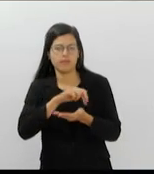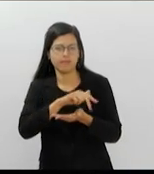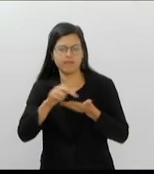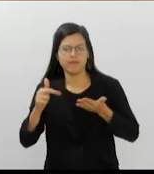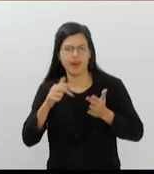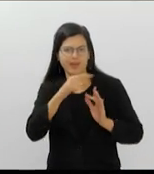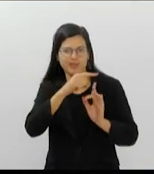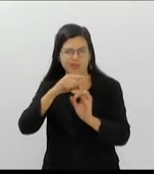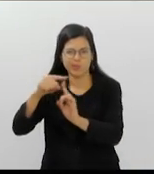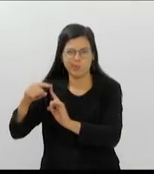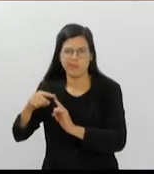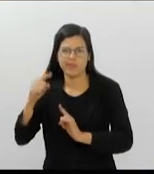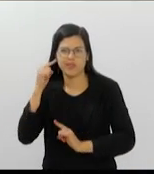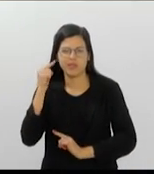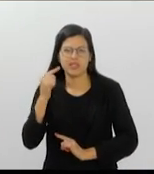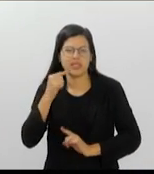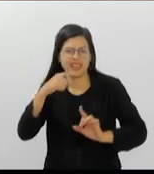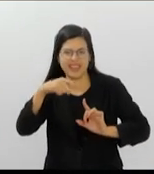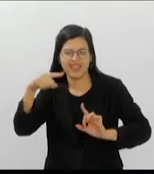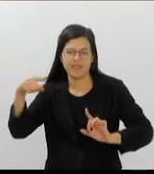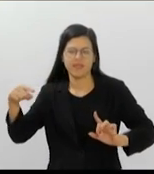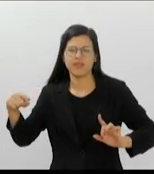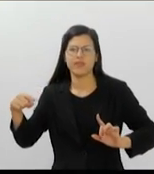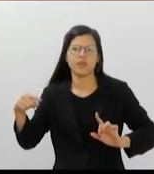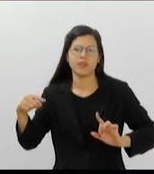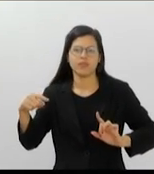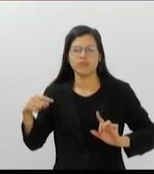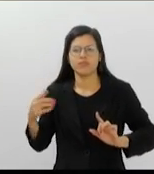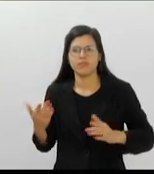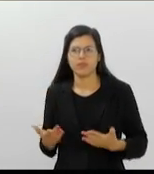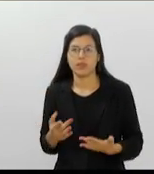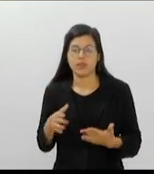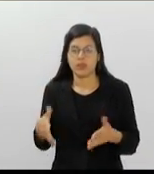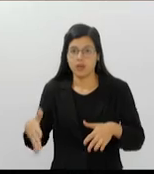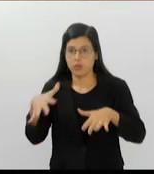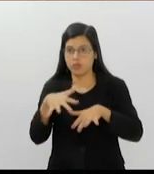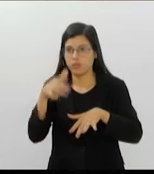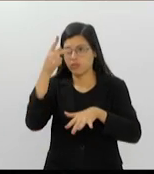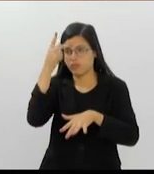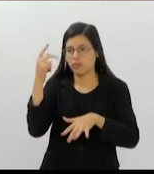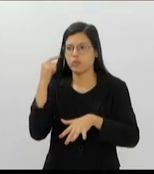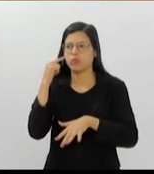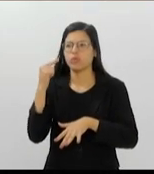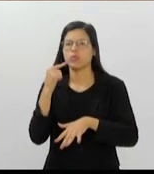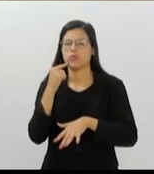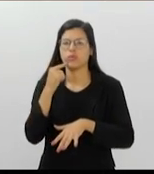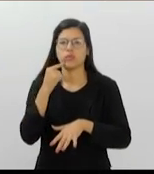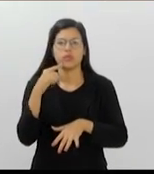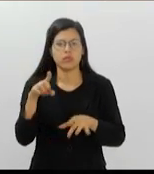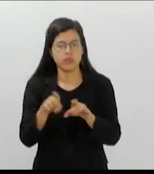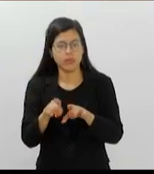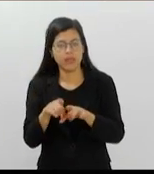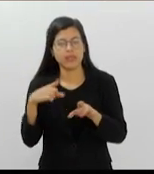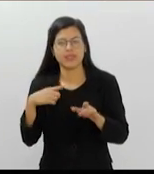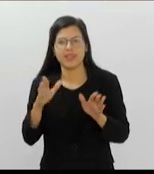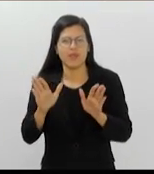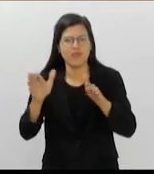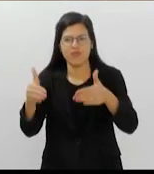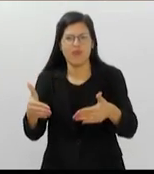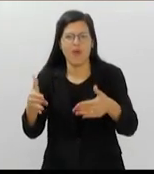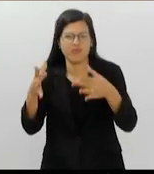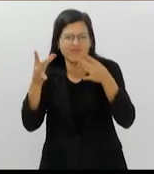deficiência para cada uma, enfim. E a inclusão da pessoa surda também tem uma especificidade. Porque, por